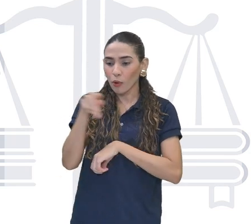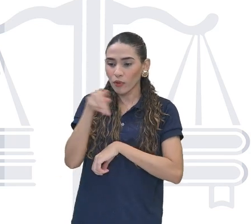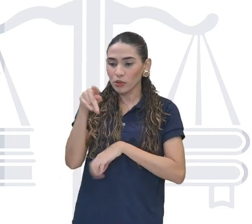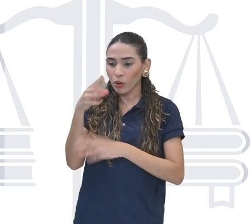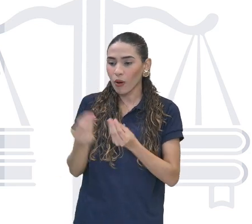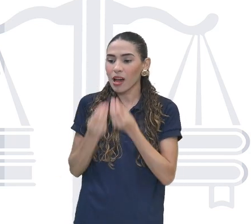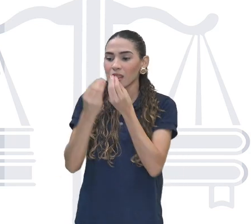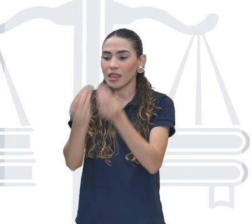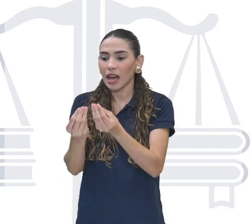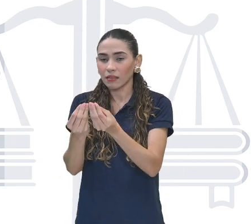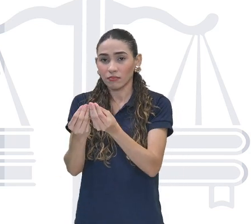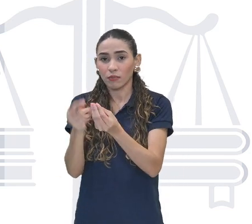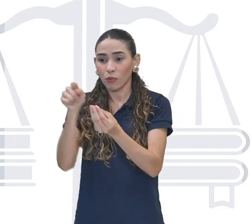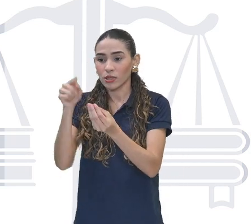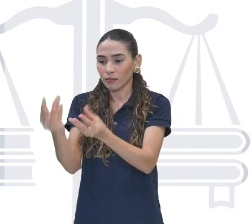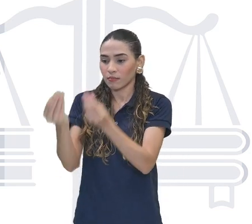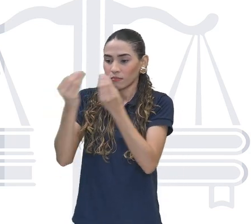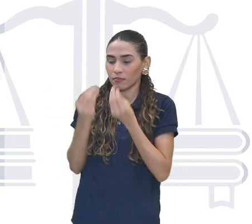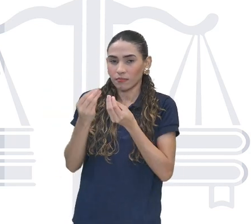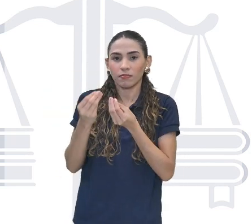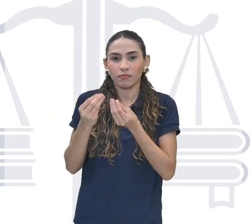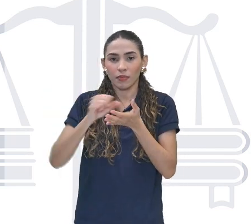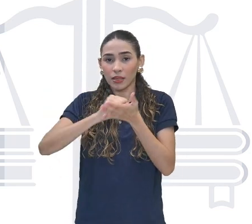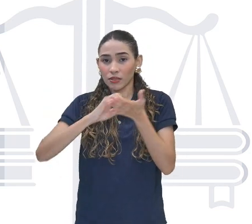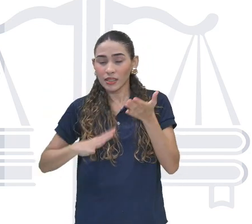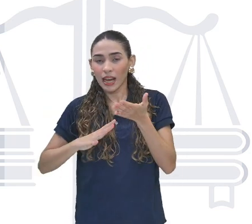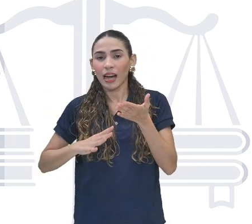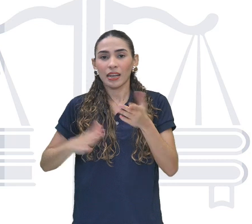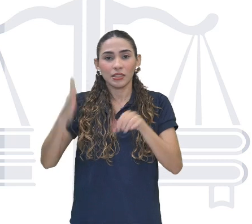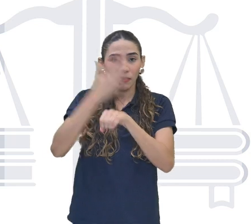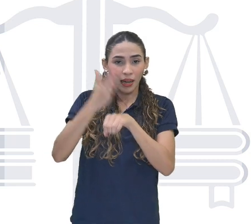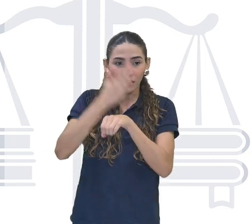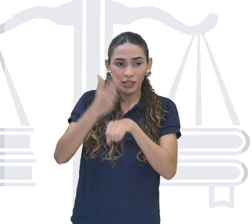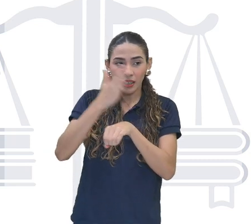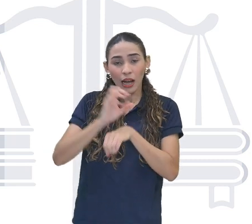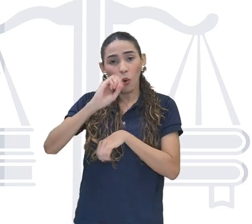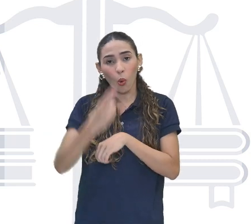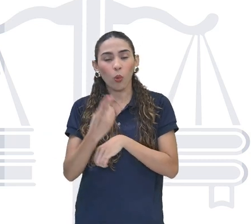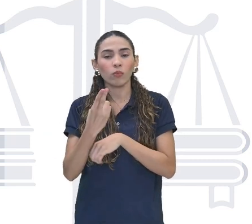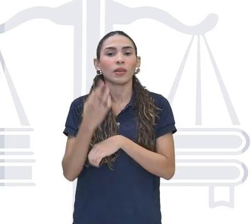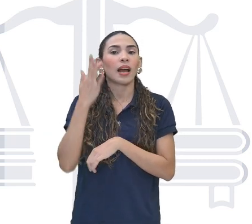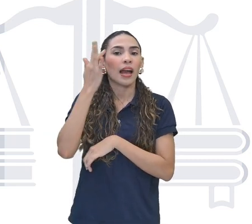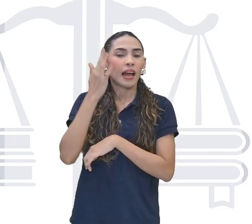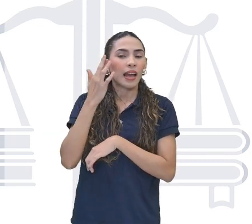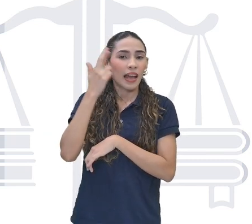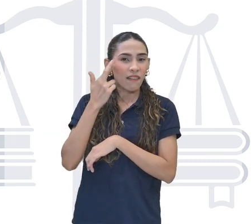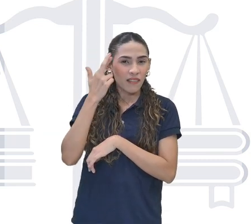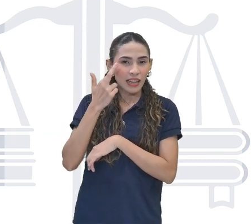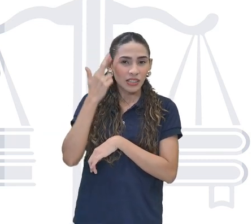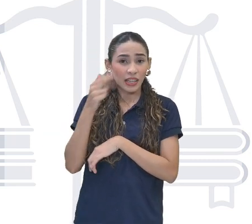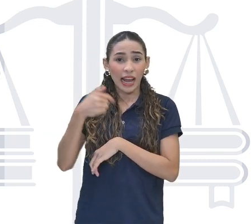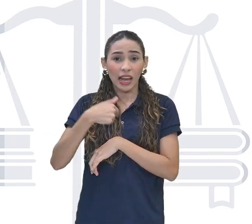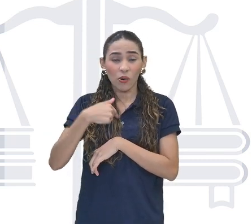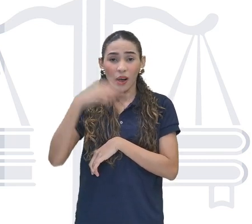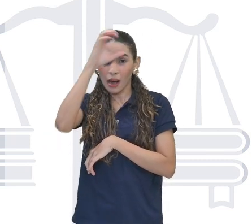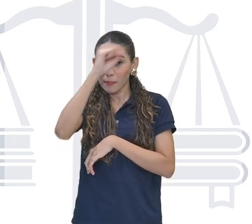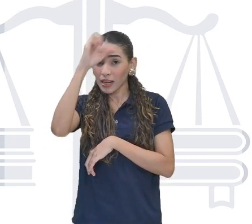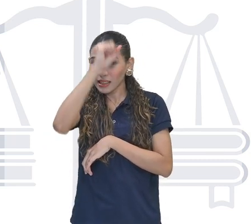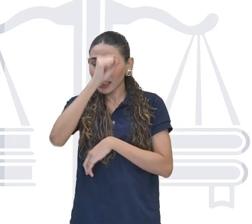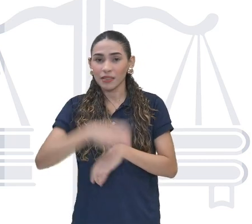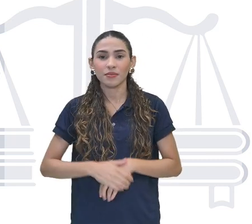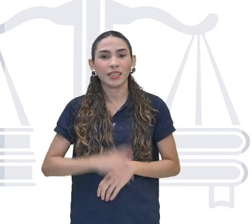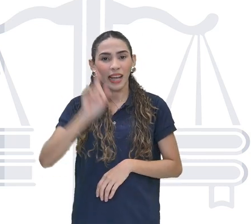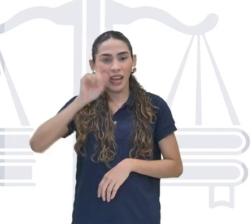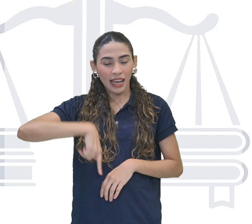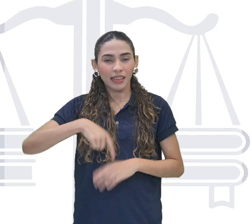poder exercitar a nossa aprendizagem, a gente avaliar, refletir sobre algo que a gente está aprendendo. E essas são